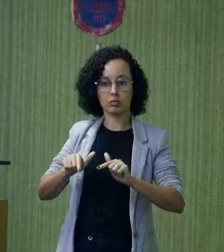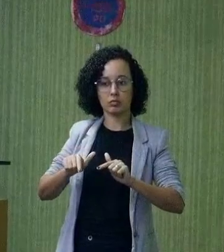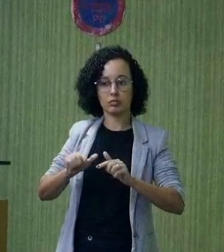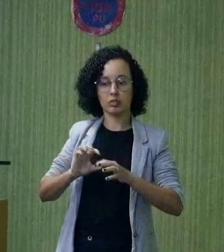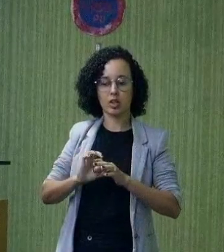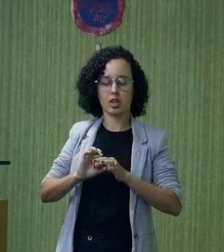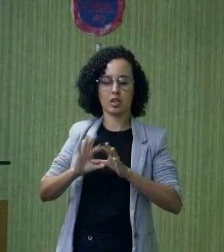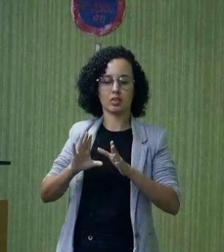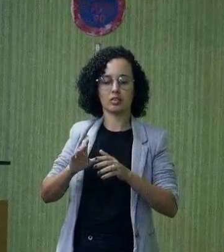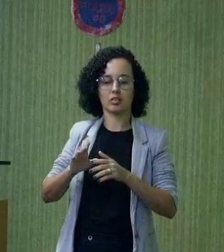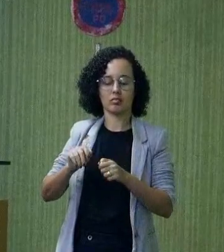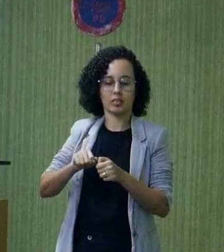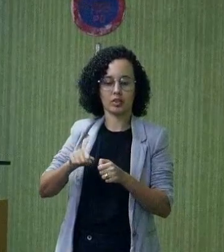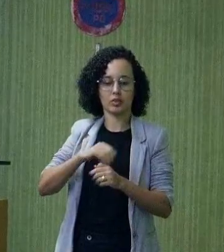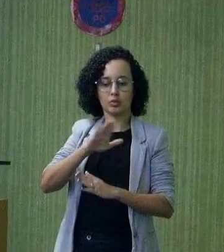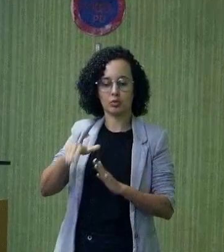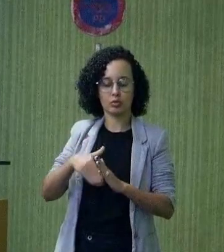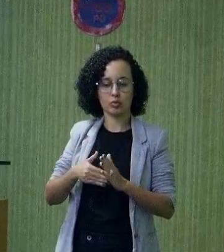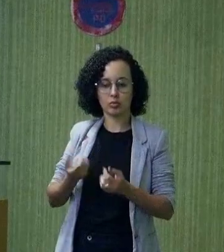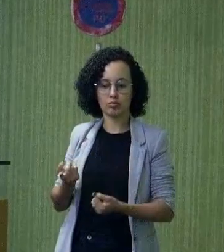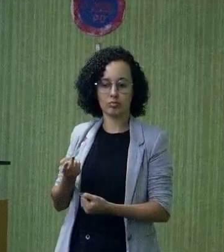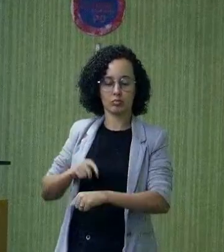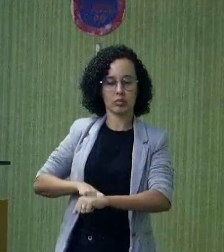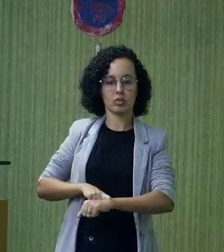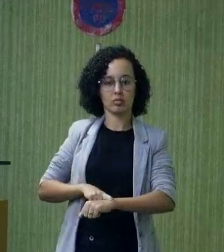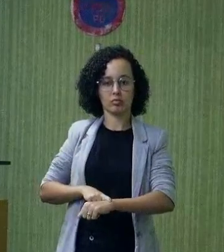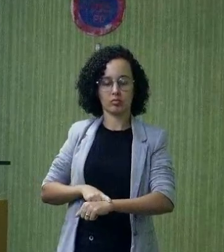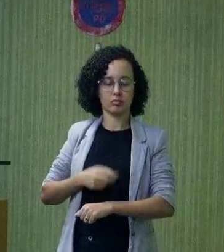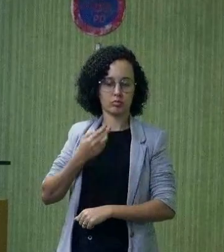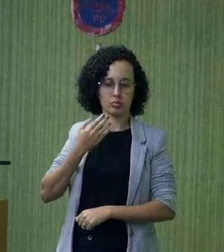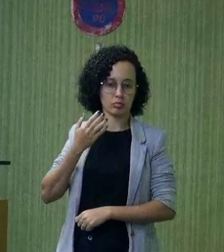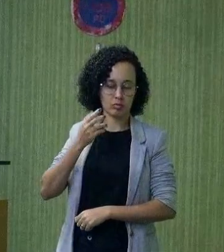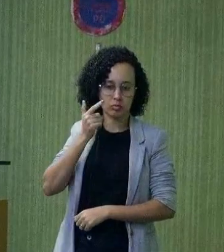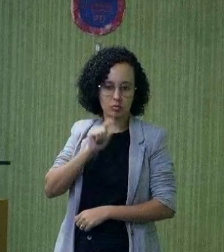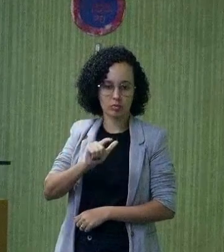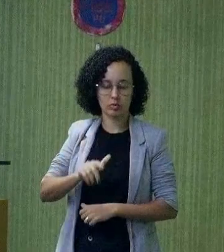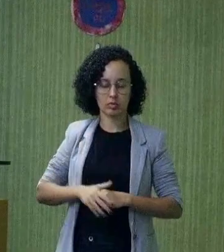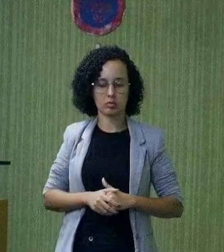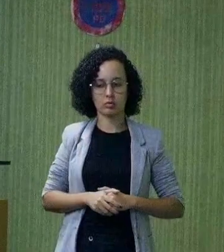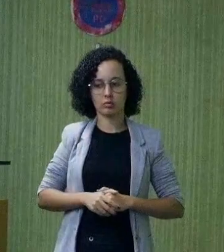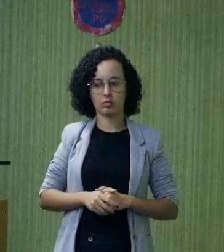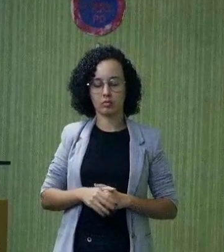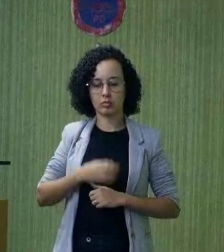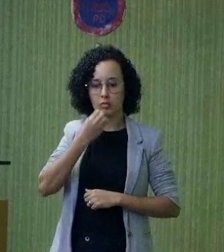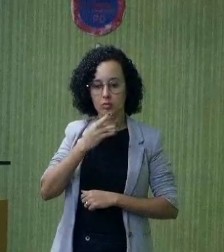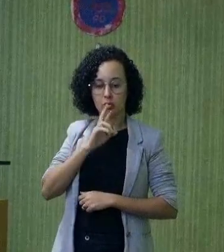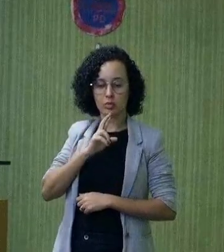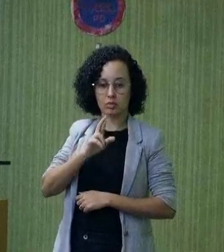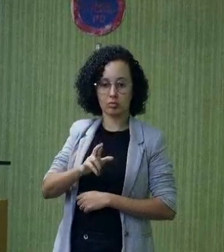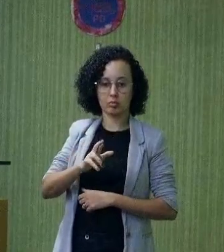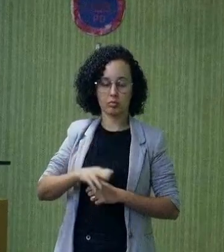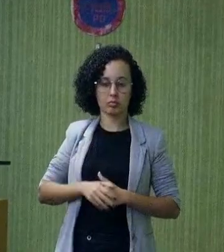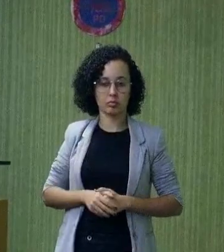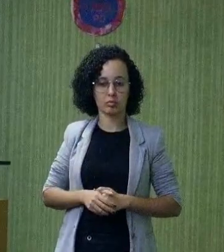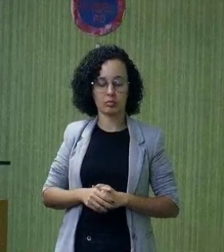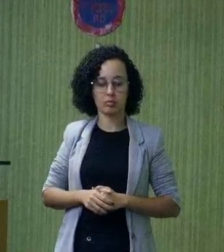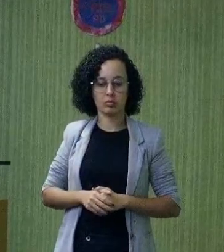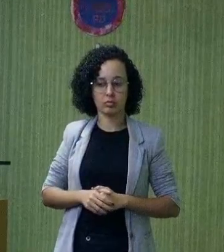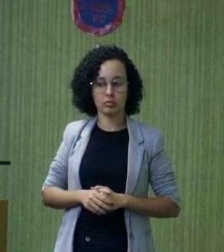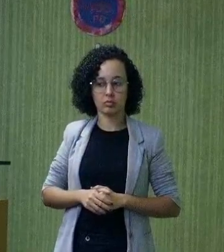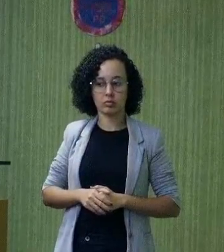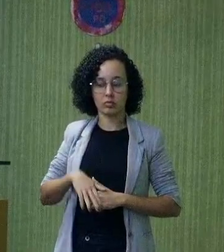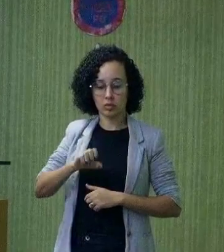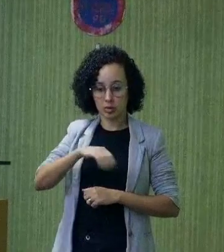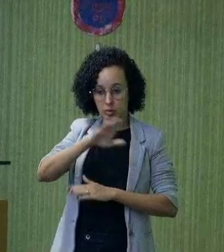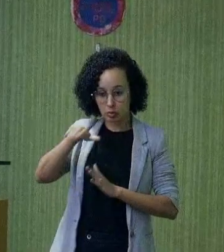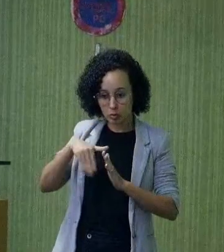ao mesmo tempo pode ser que você não consiga nenhum resultado resolutivo e nenhum deles né porque se tudo é prioridade nada é